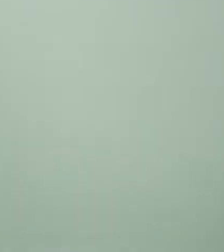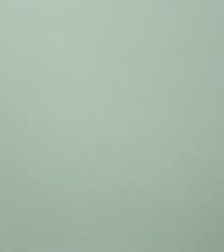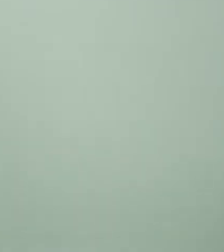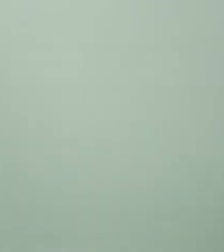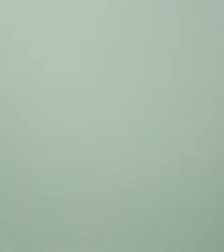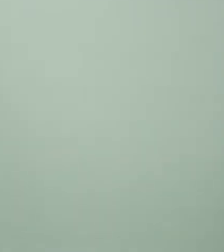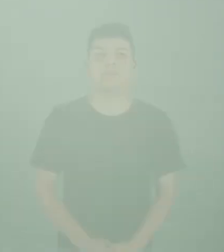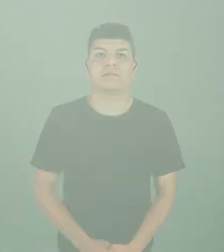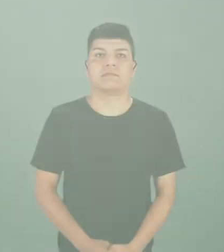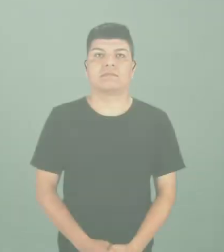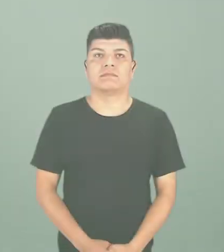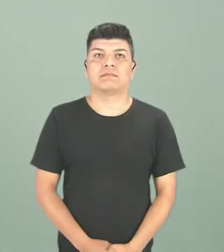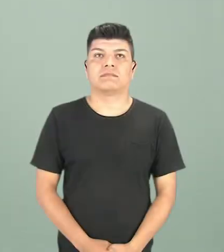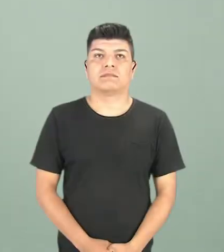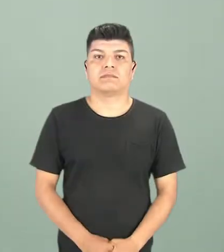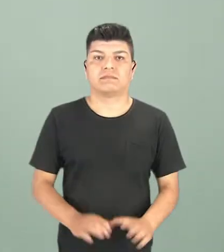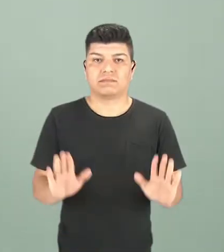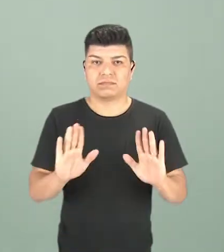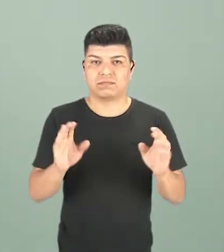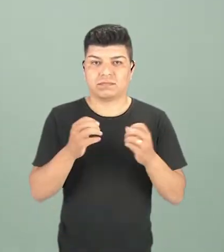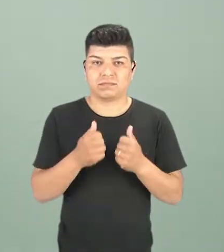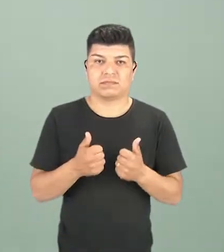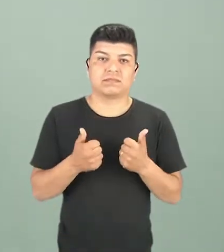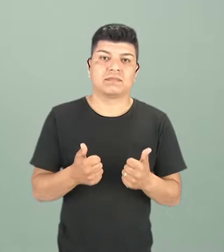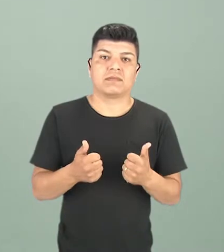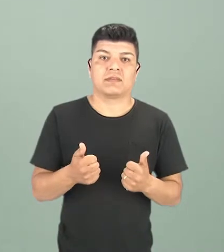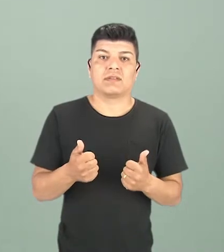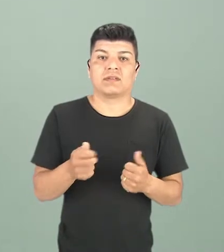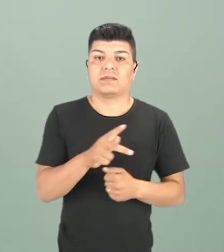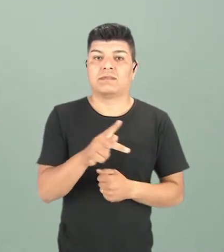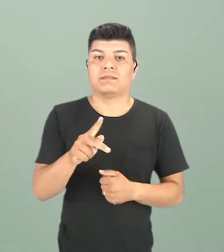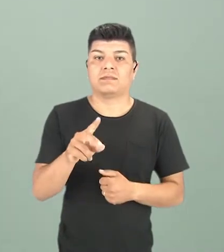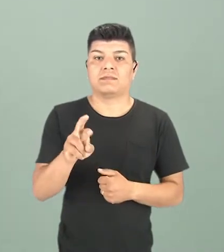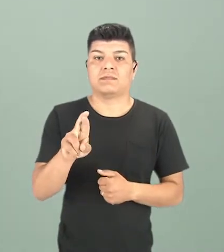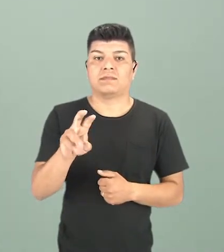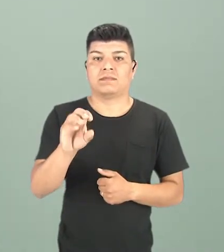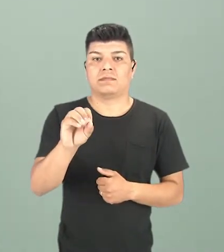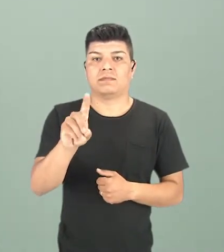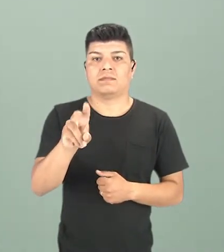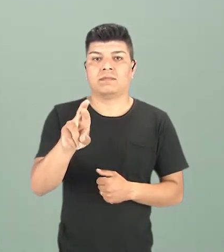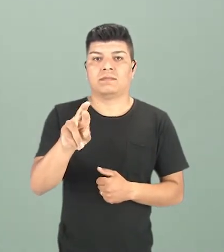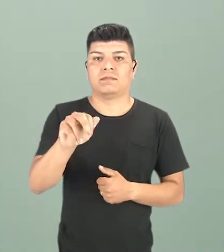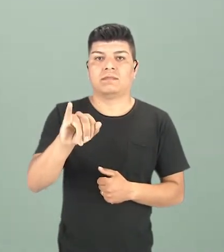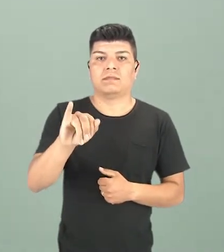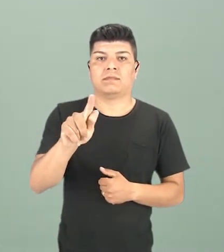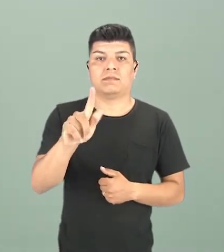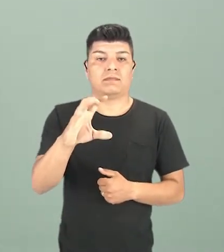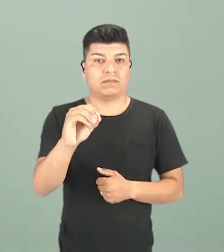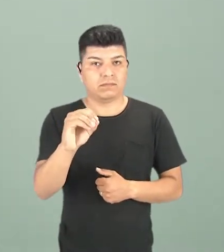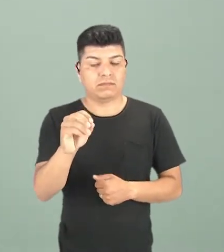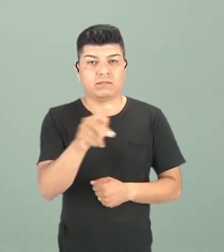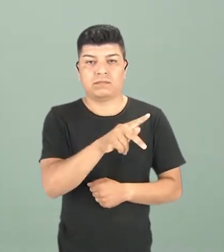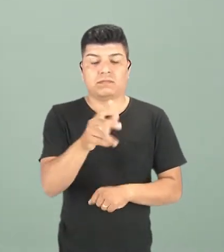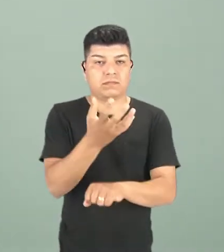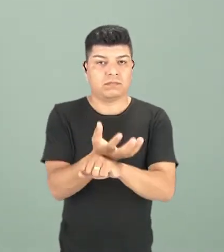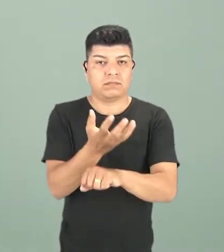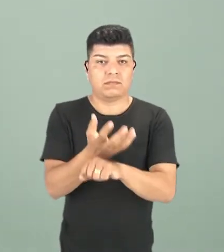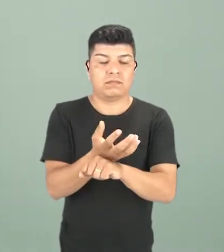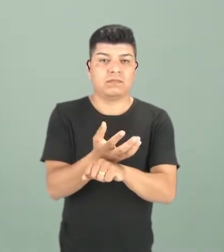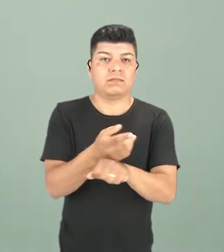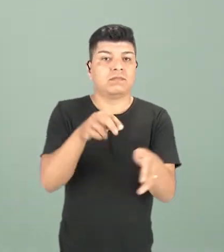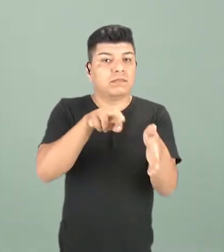Olá, tudo bem? Eu sou o Rodrigo, professor de Biologia, e vamos dar continuidade, aos nossos conteúdos de